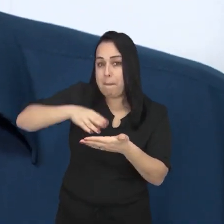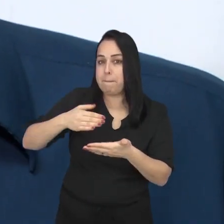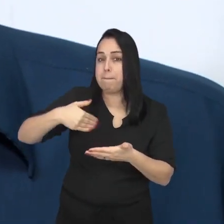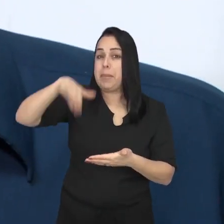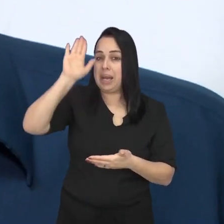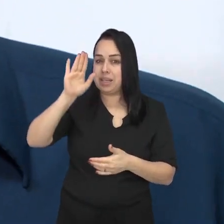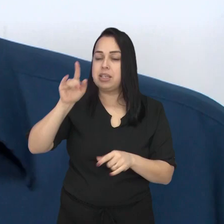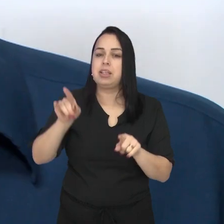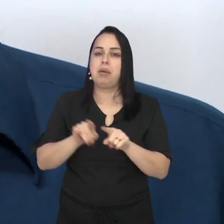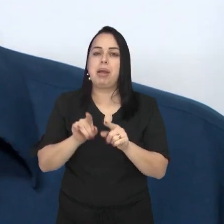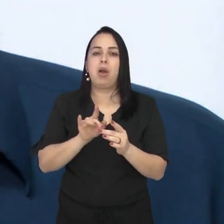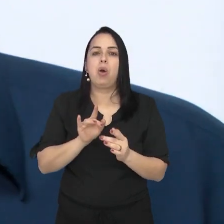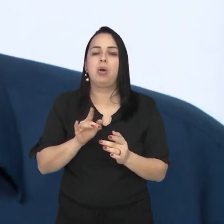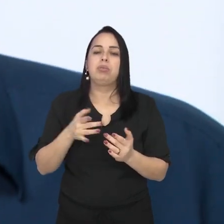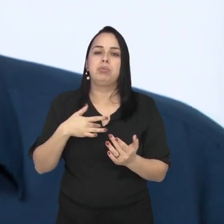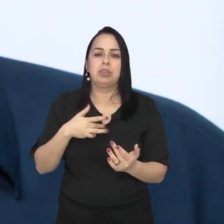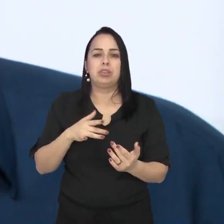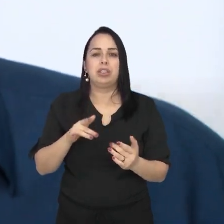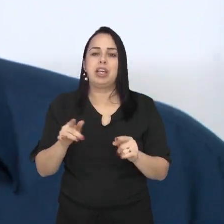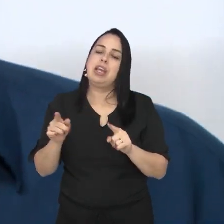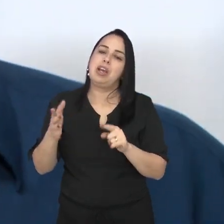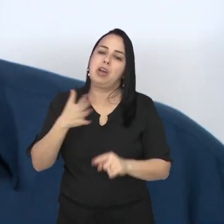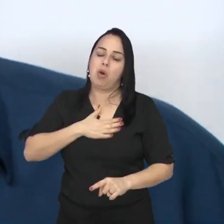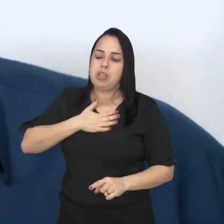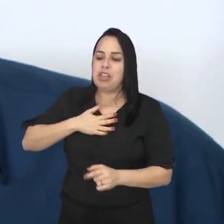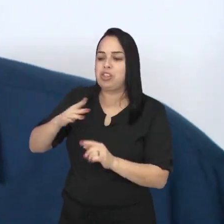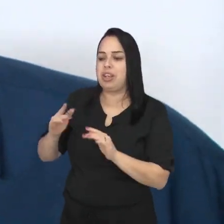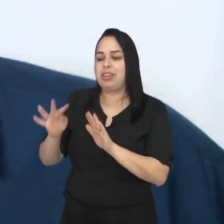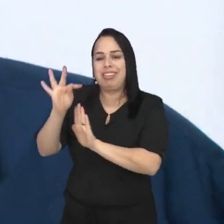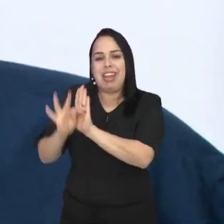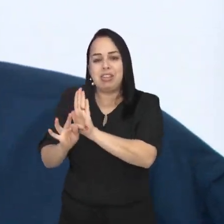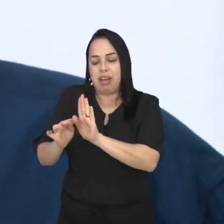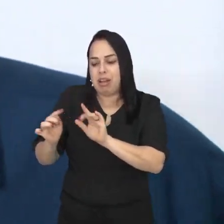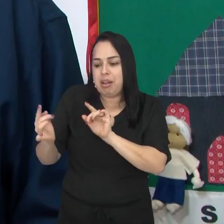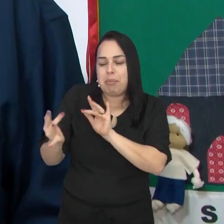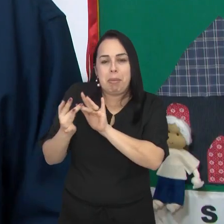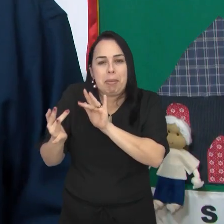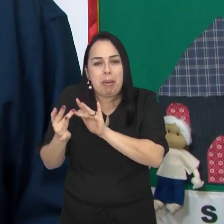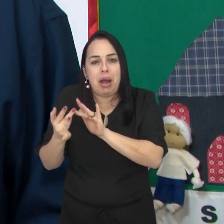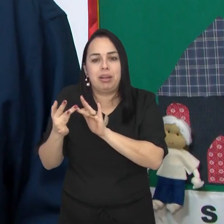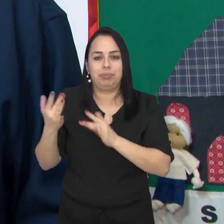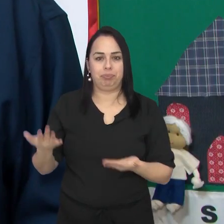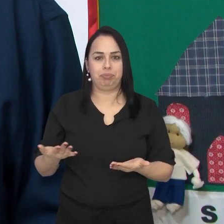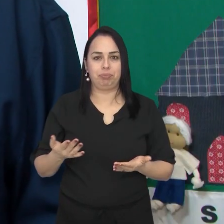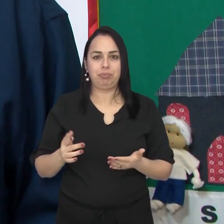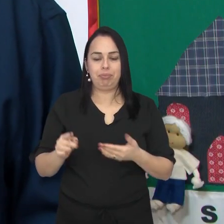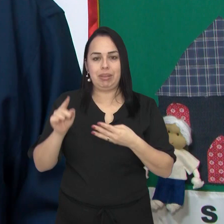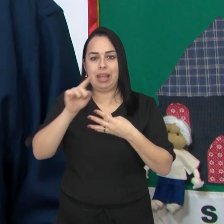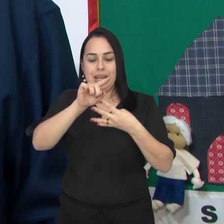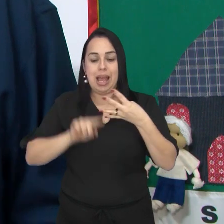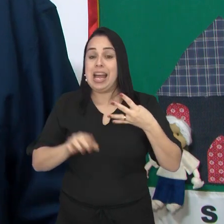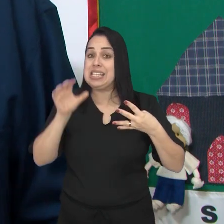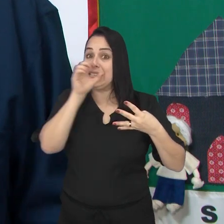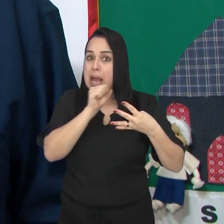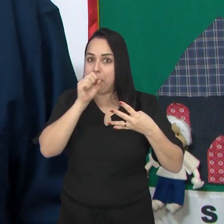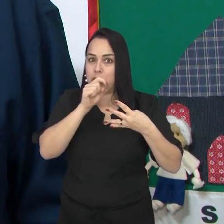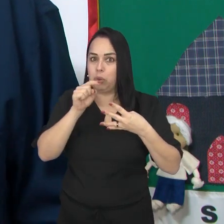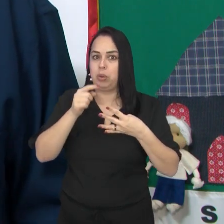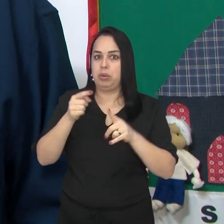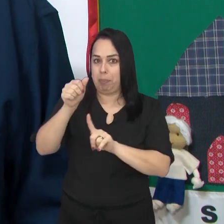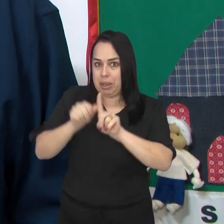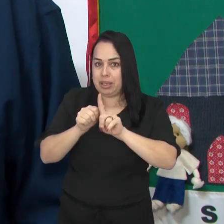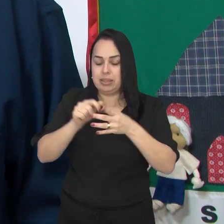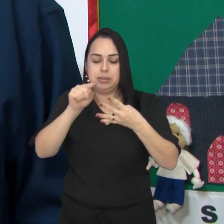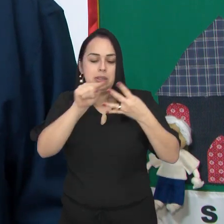pessoas leiam mais e tenham contato com outros tipos de textos. A ciranda de poesia acontece sempre no último sábado de